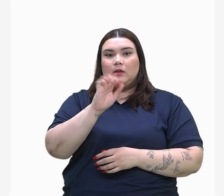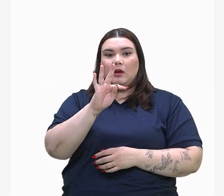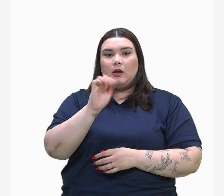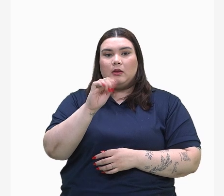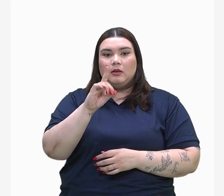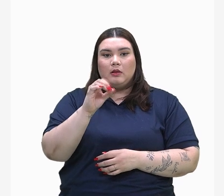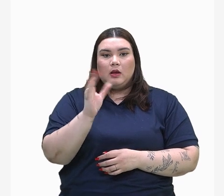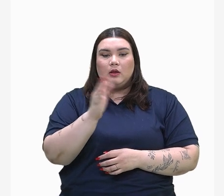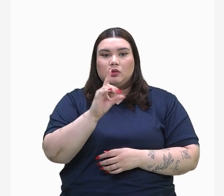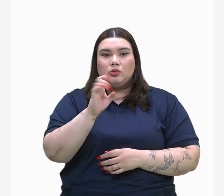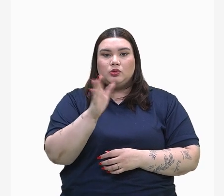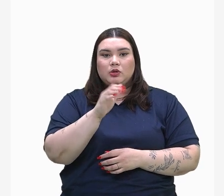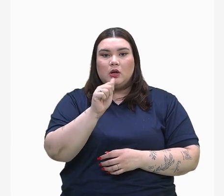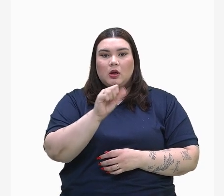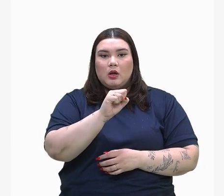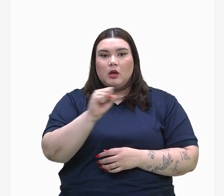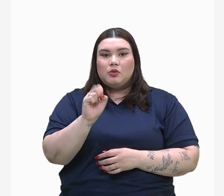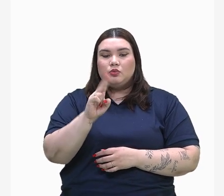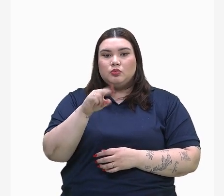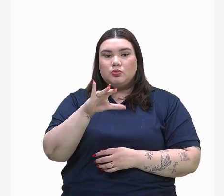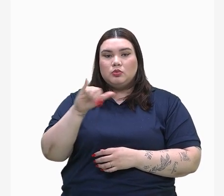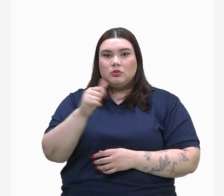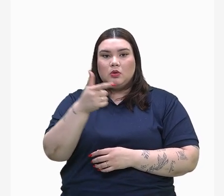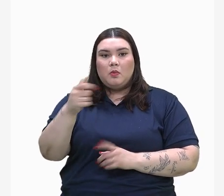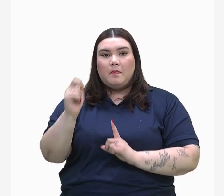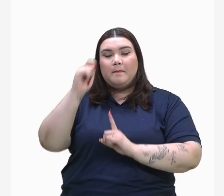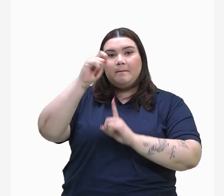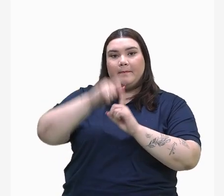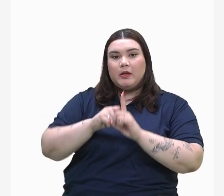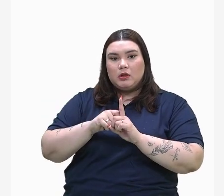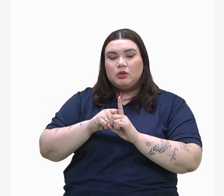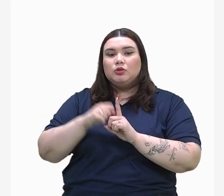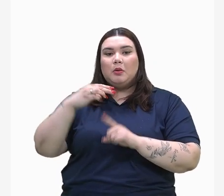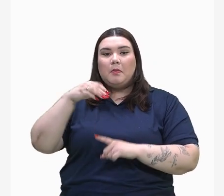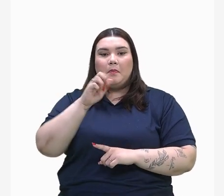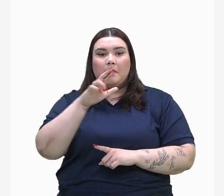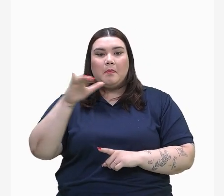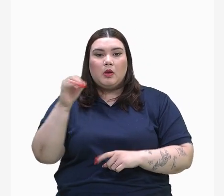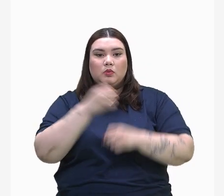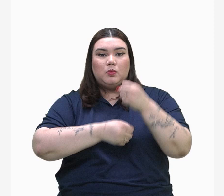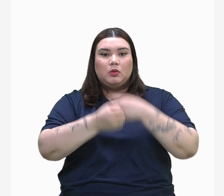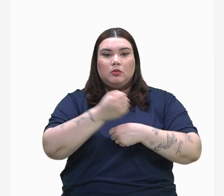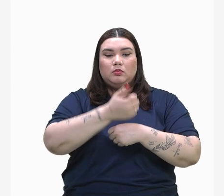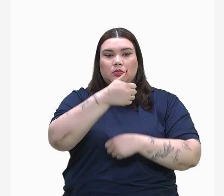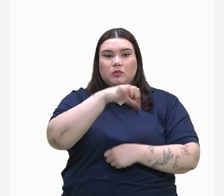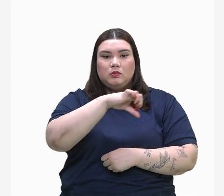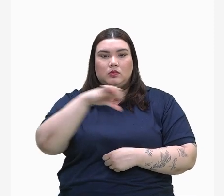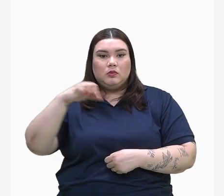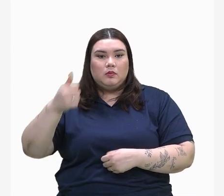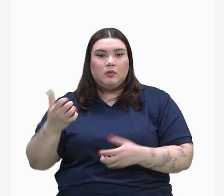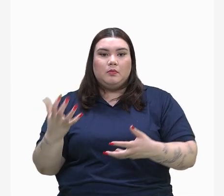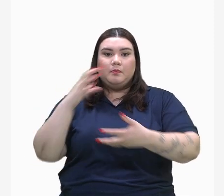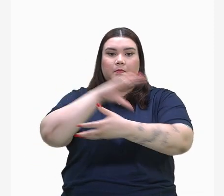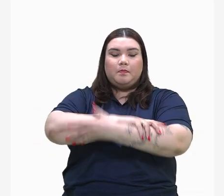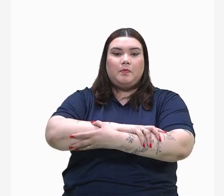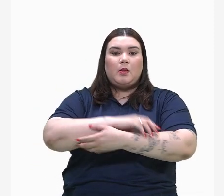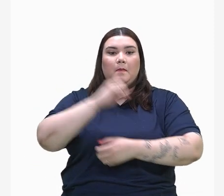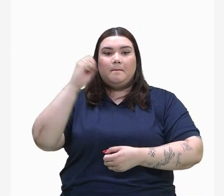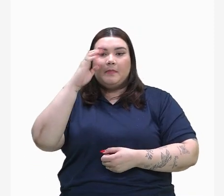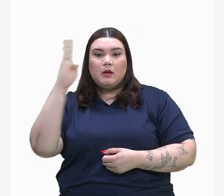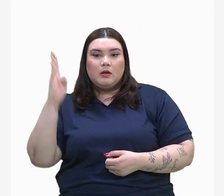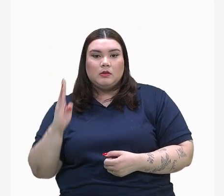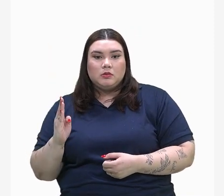de Assunção, que ocorre aí no período de 1991, entre o Brasil, né,